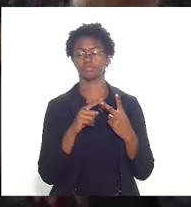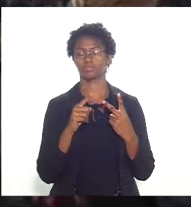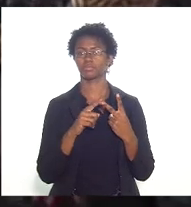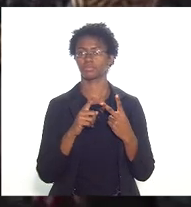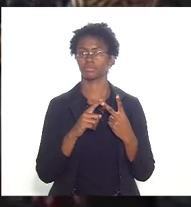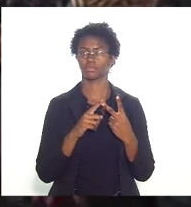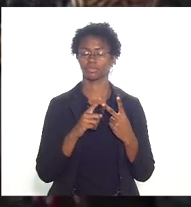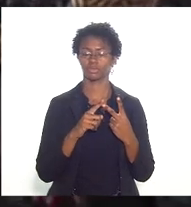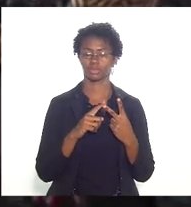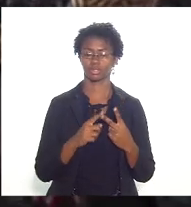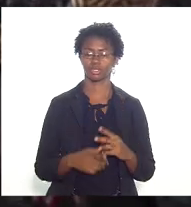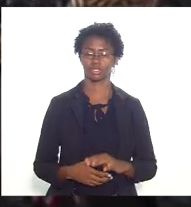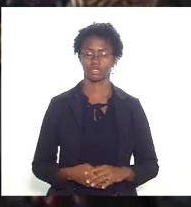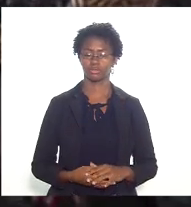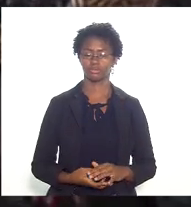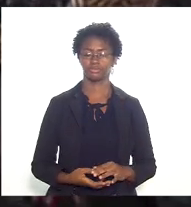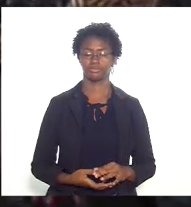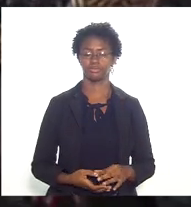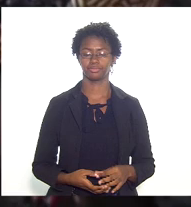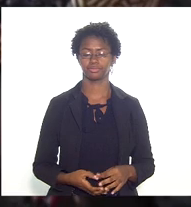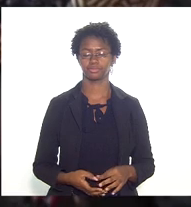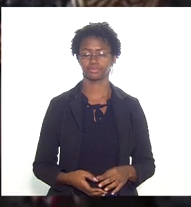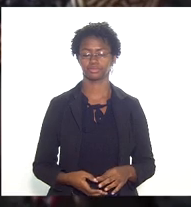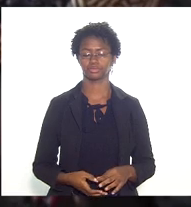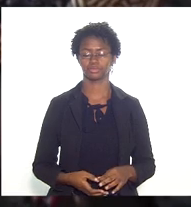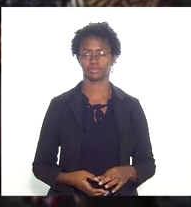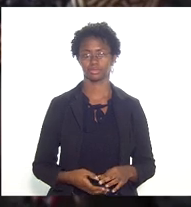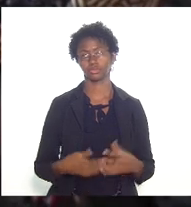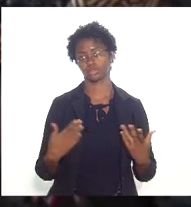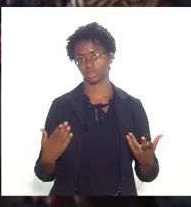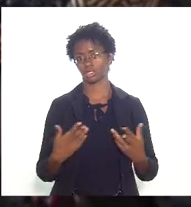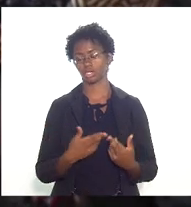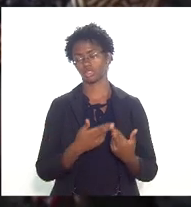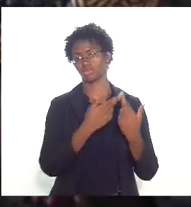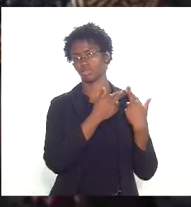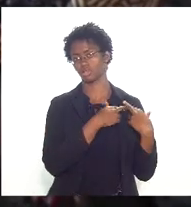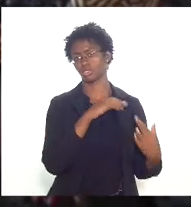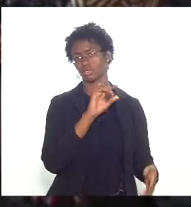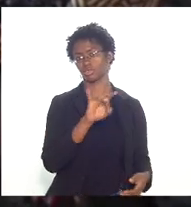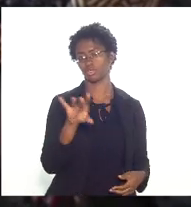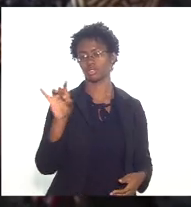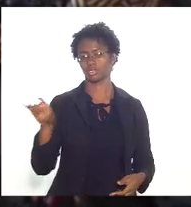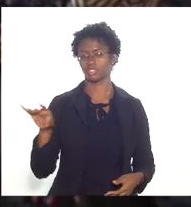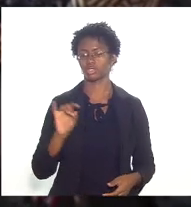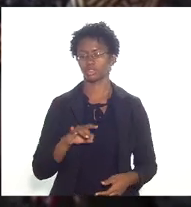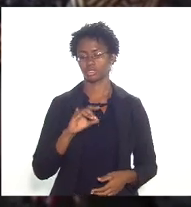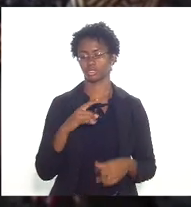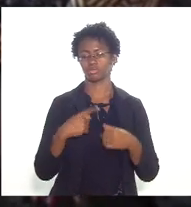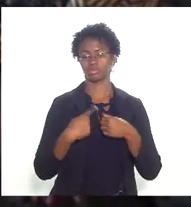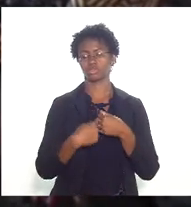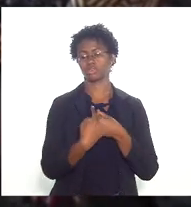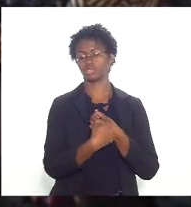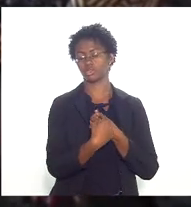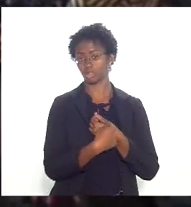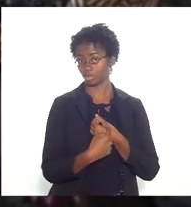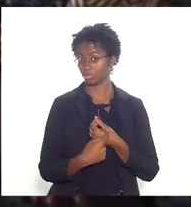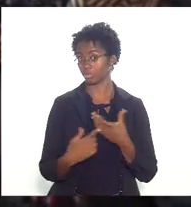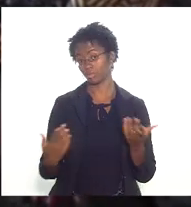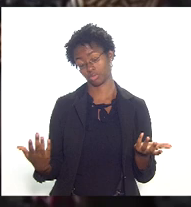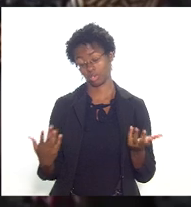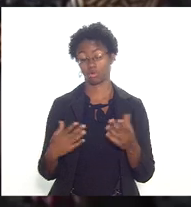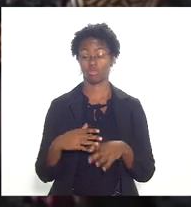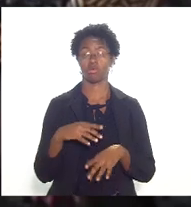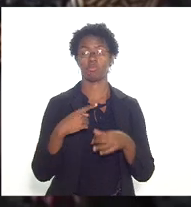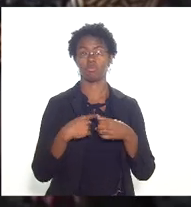é que torcer dos municípios e os seus município município num determinado momento